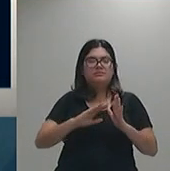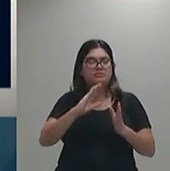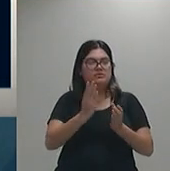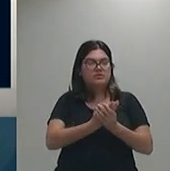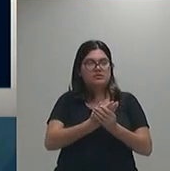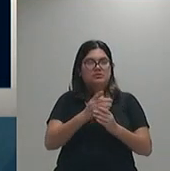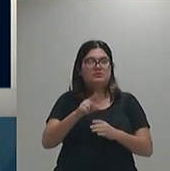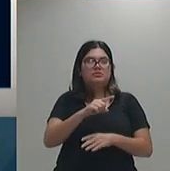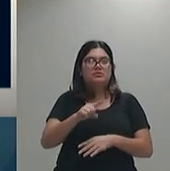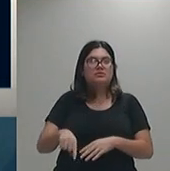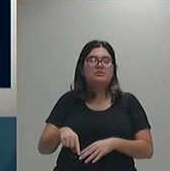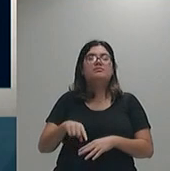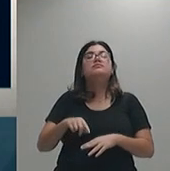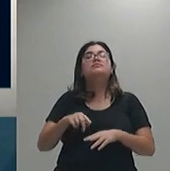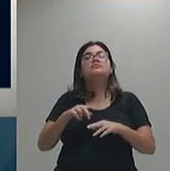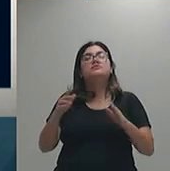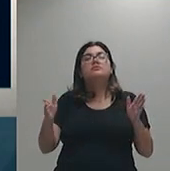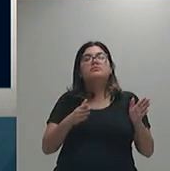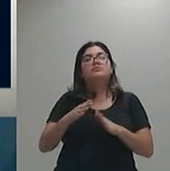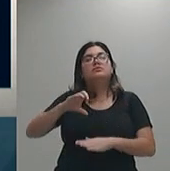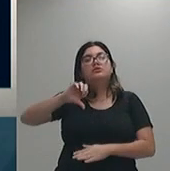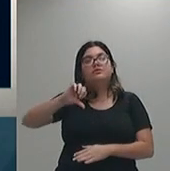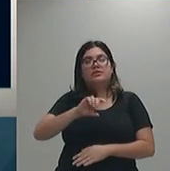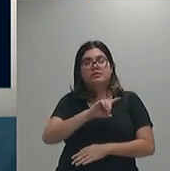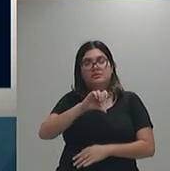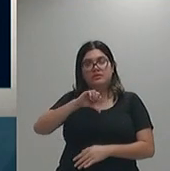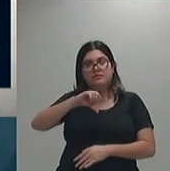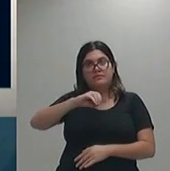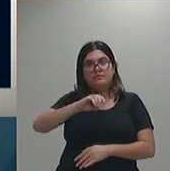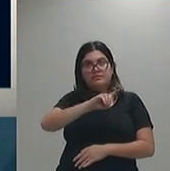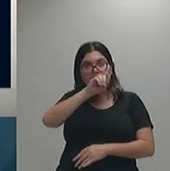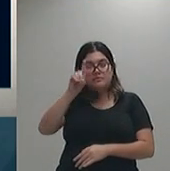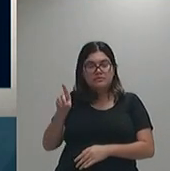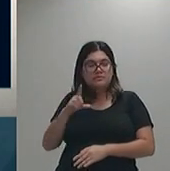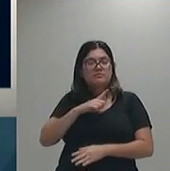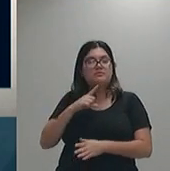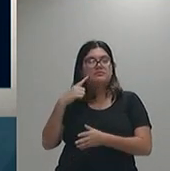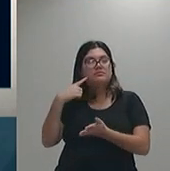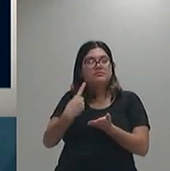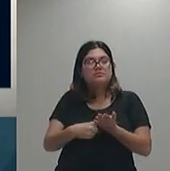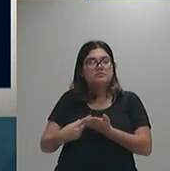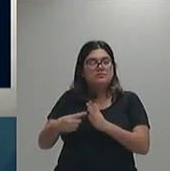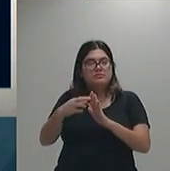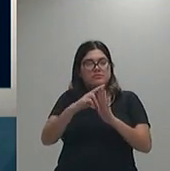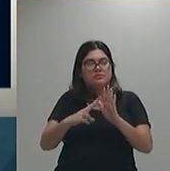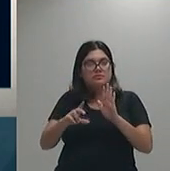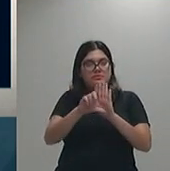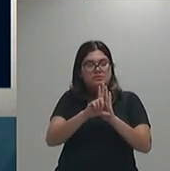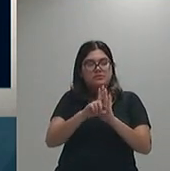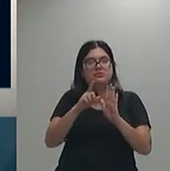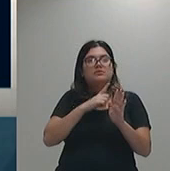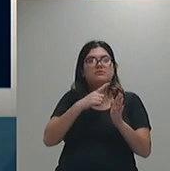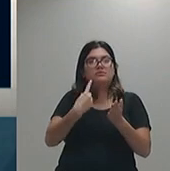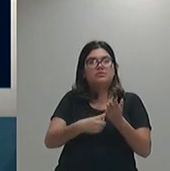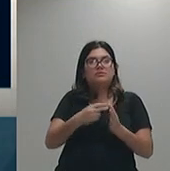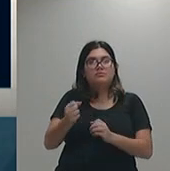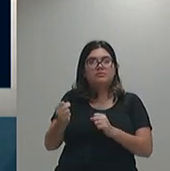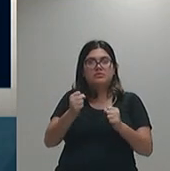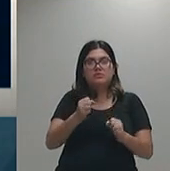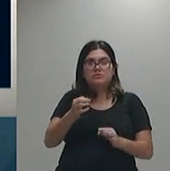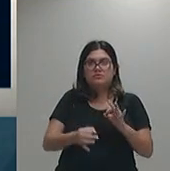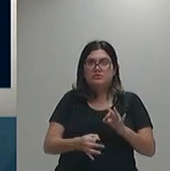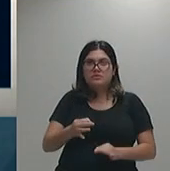no prazo de noventa dias essa sentença arbitral que reconhece a sua legitimidade ativa teria feito coisa julgada como se parte